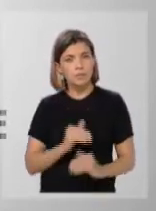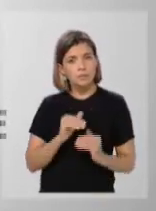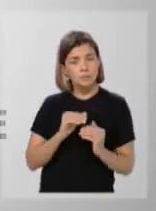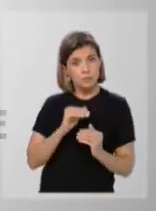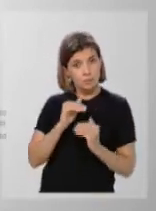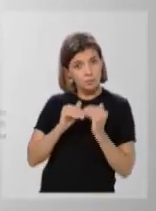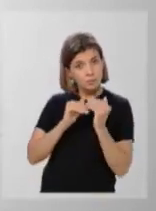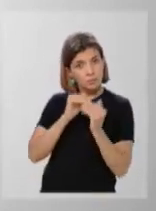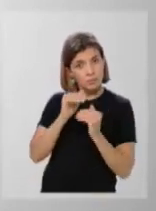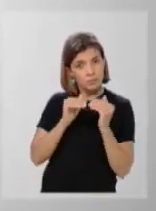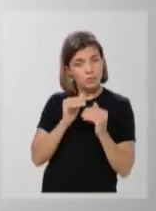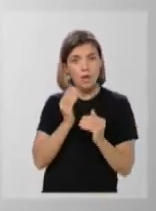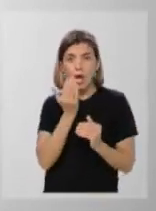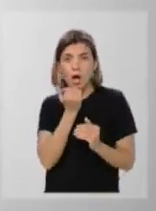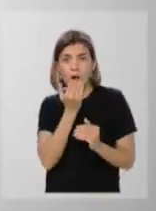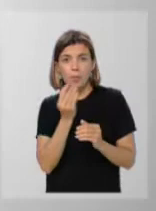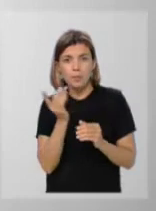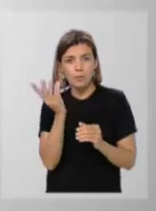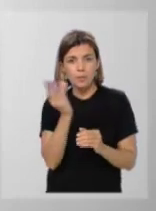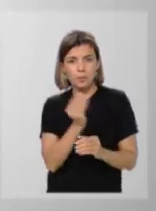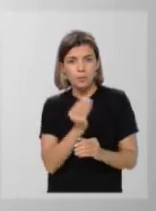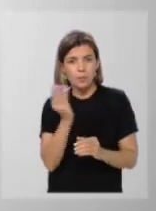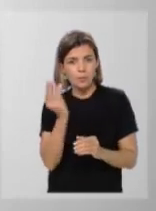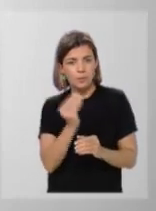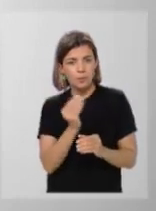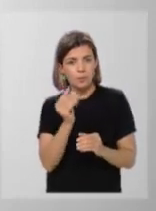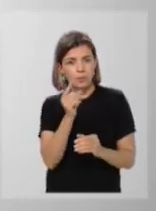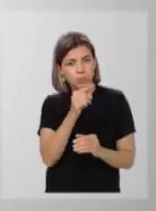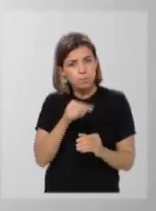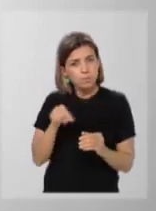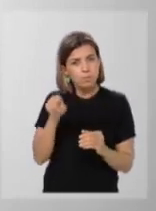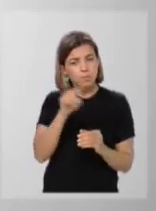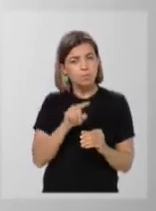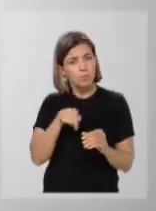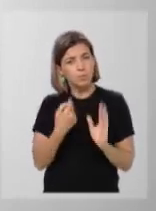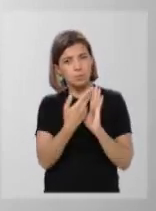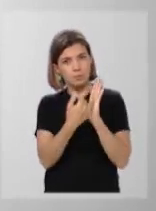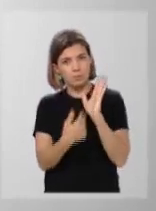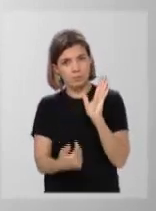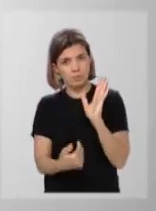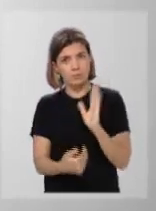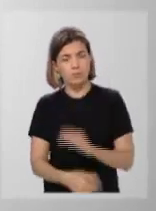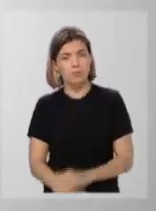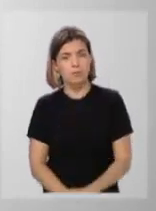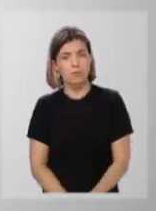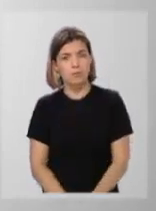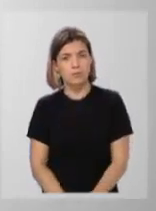Nesse processo, as partículas de alimento são englobadas através da membrana plasmática.